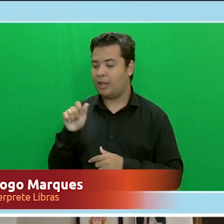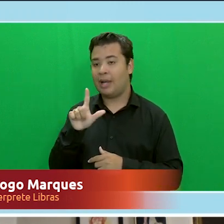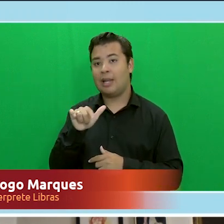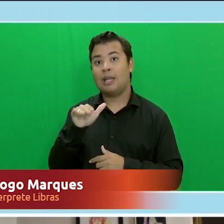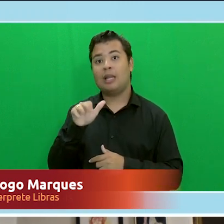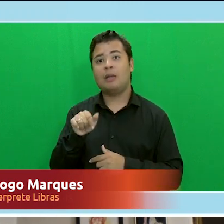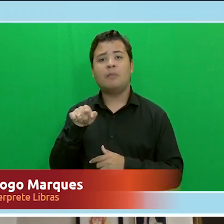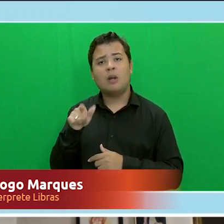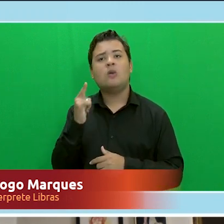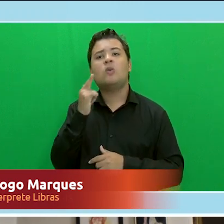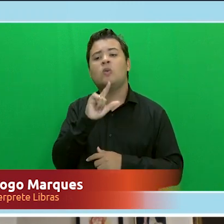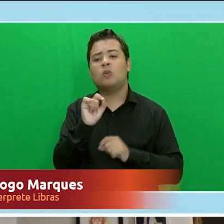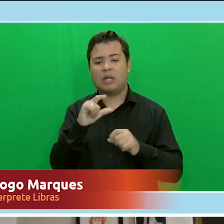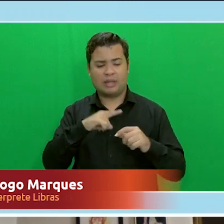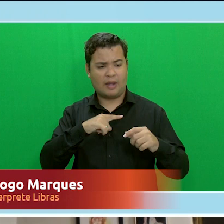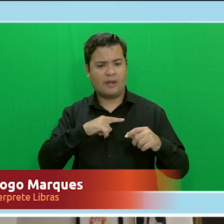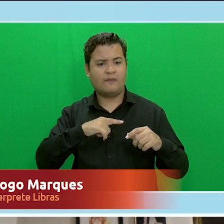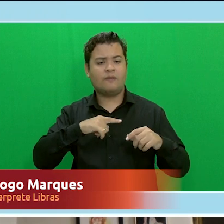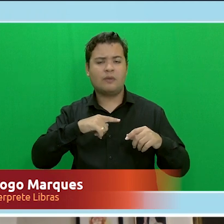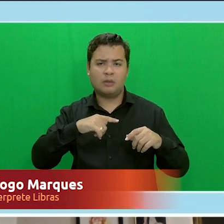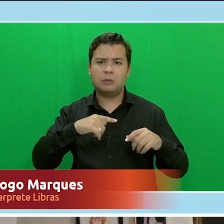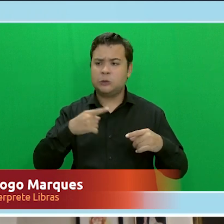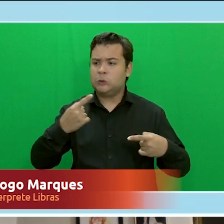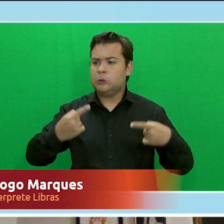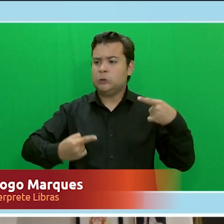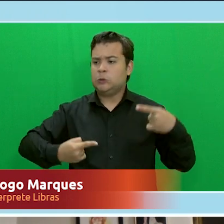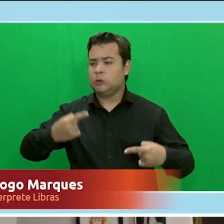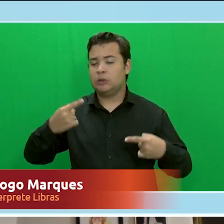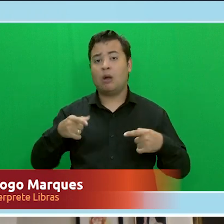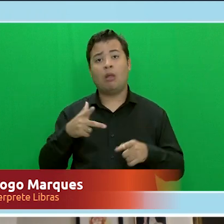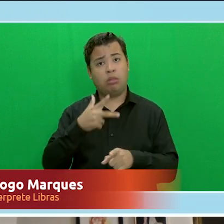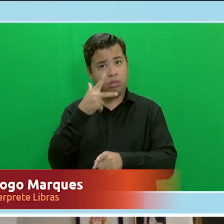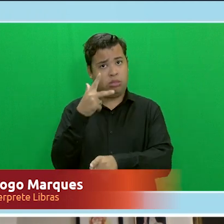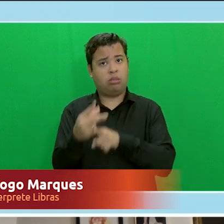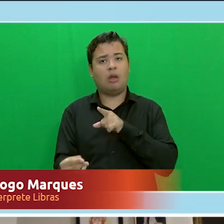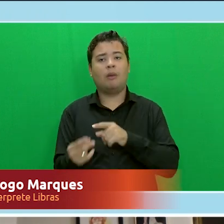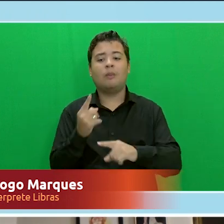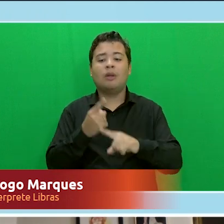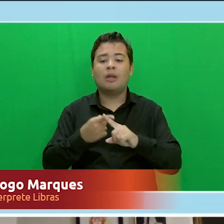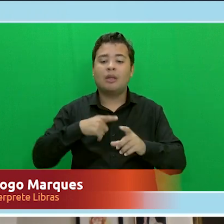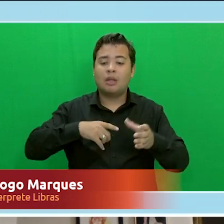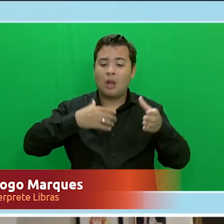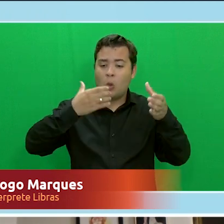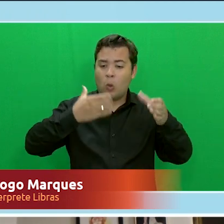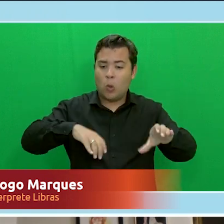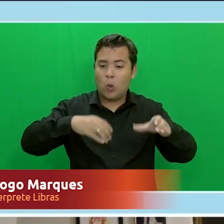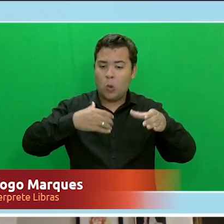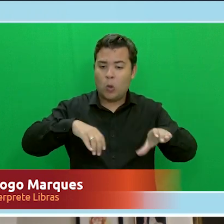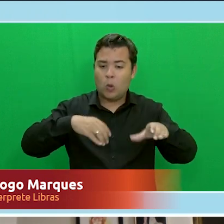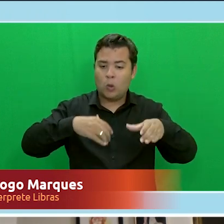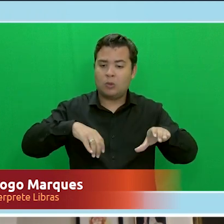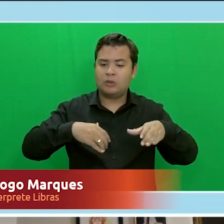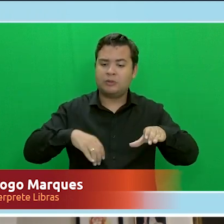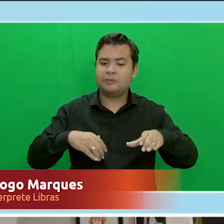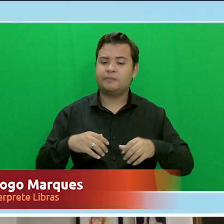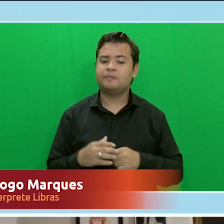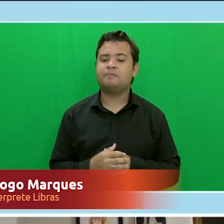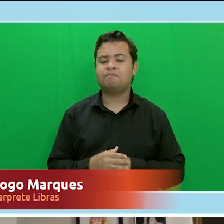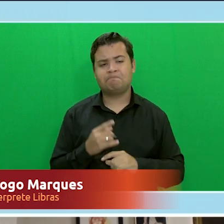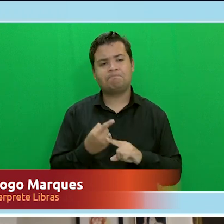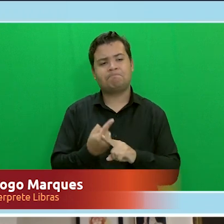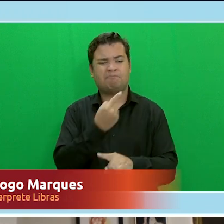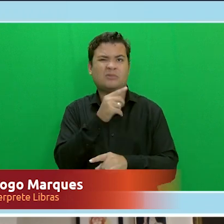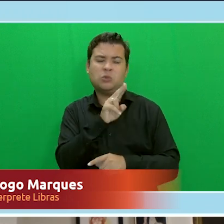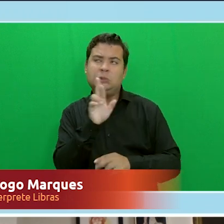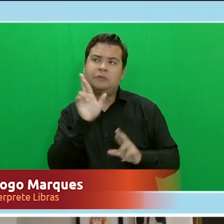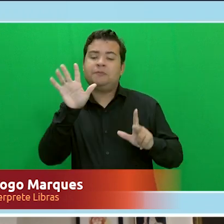ganhou a concorrência que teve, né? Teve um concurso, vou usar concurso, mas não é bem